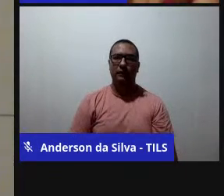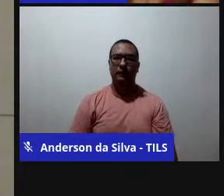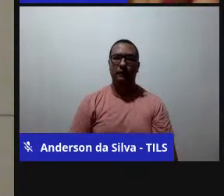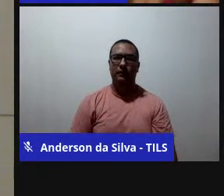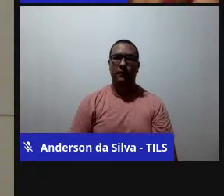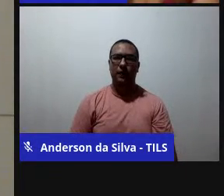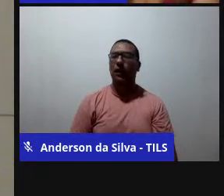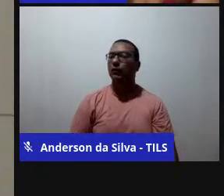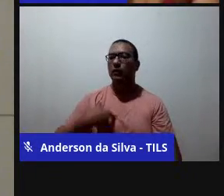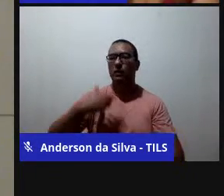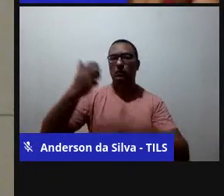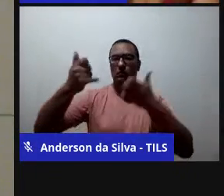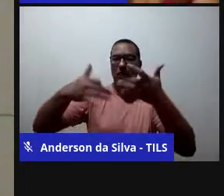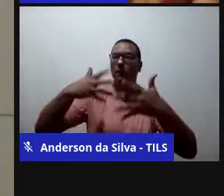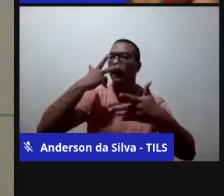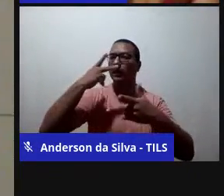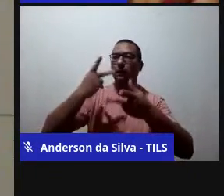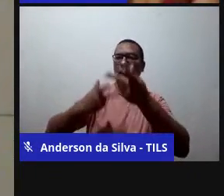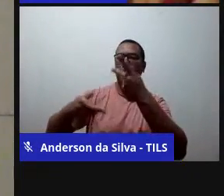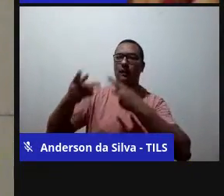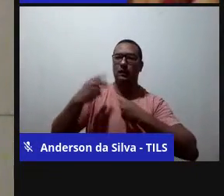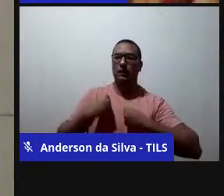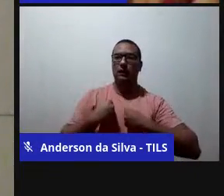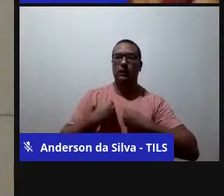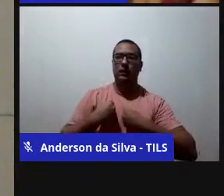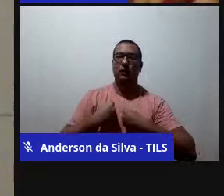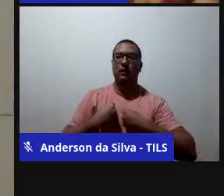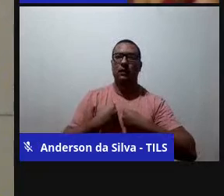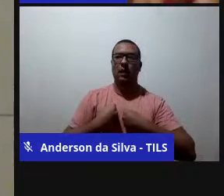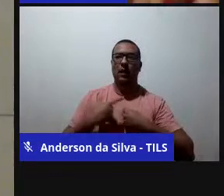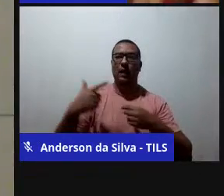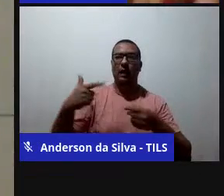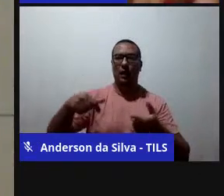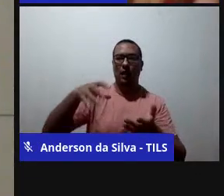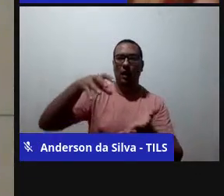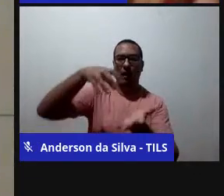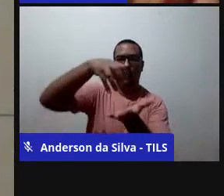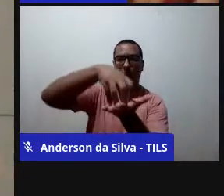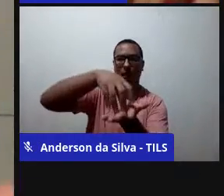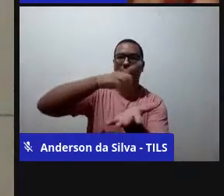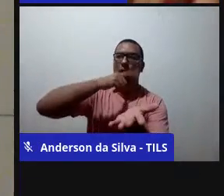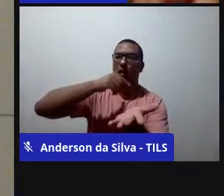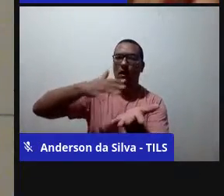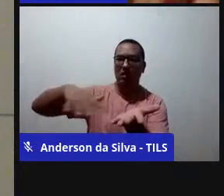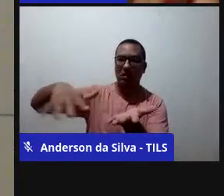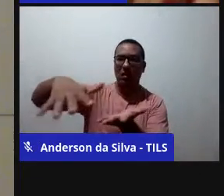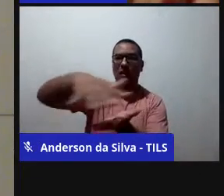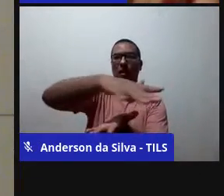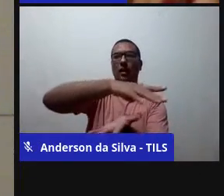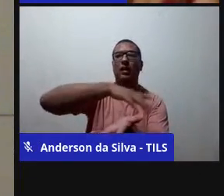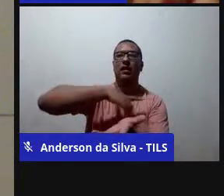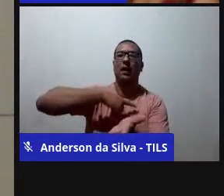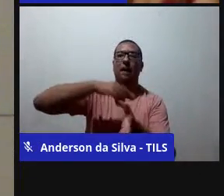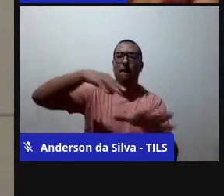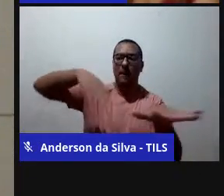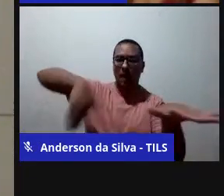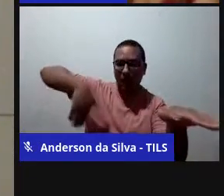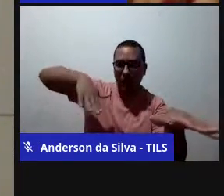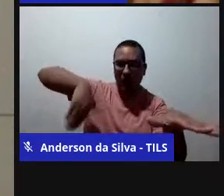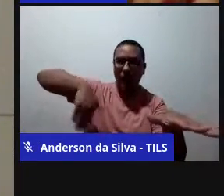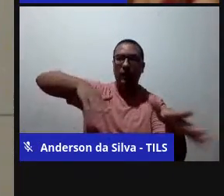nos presenciou com uma ilha com 42 praias, com um clima